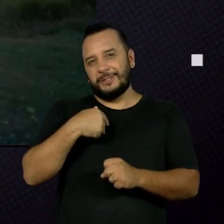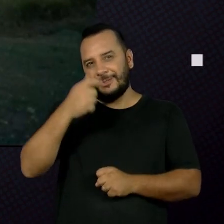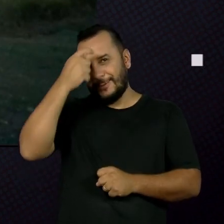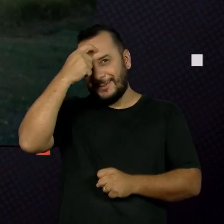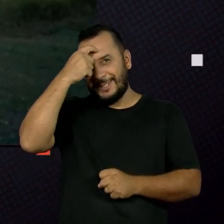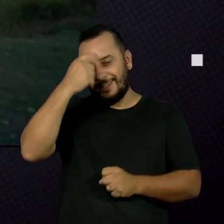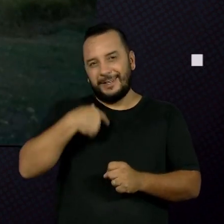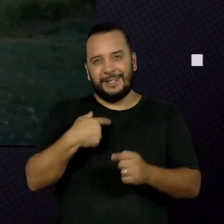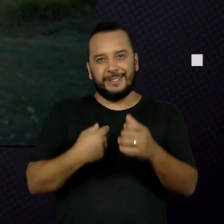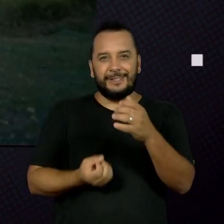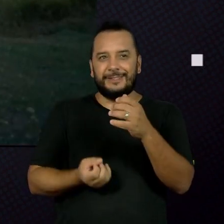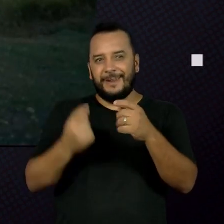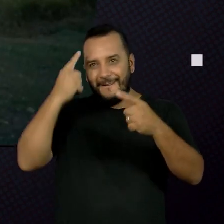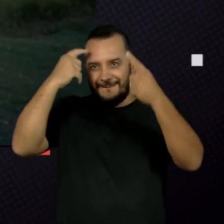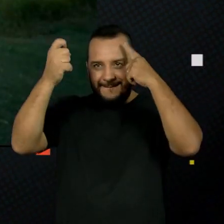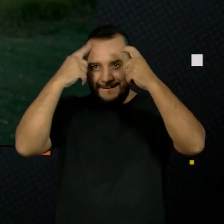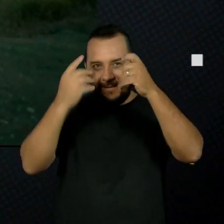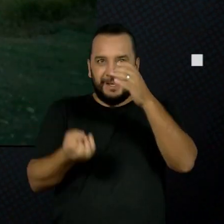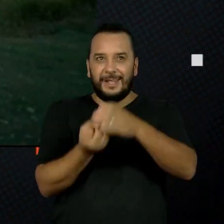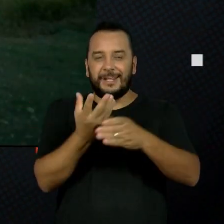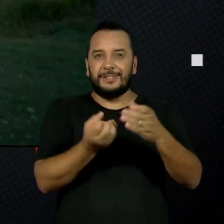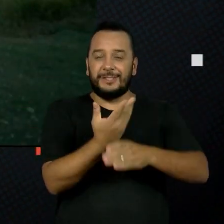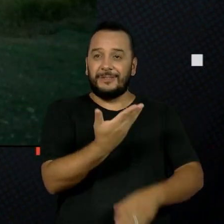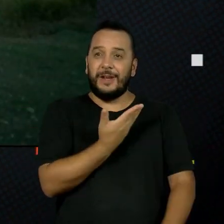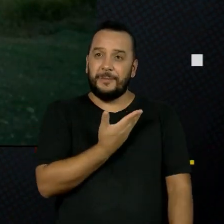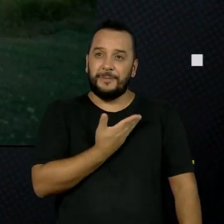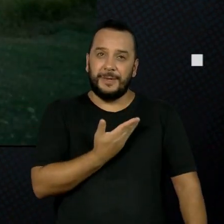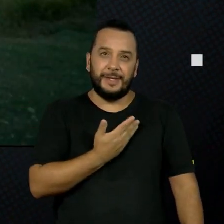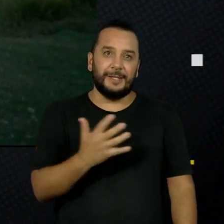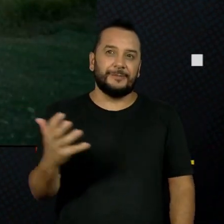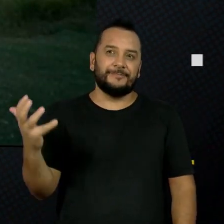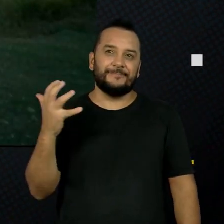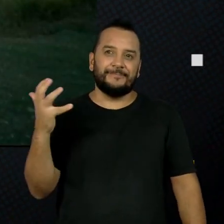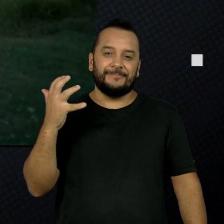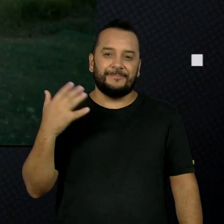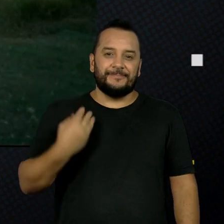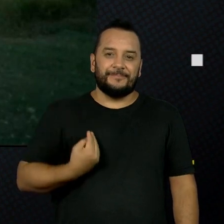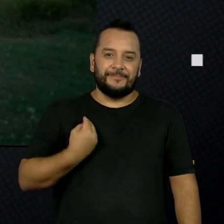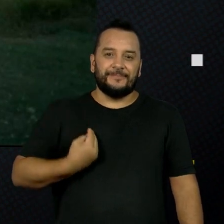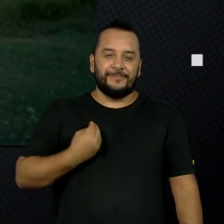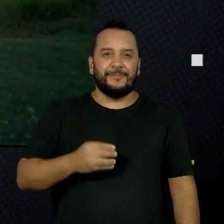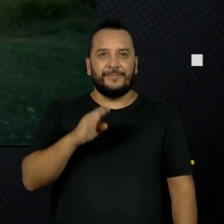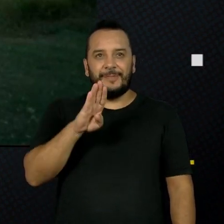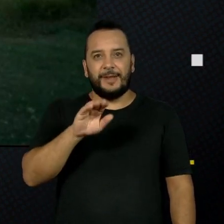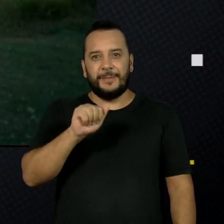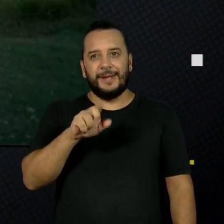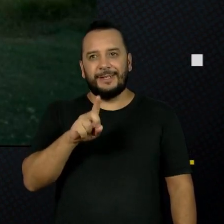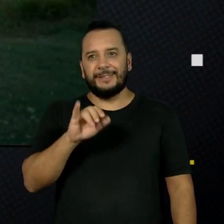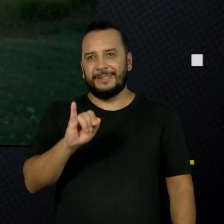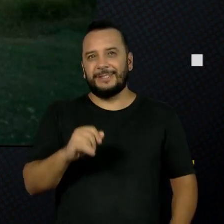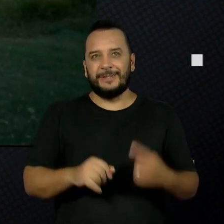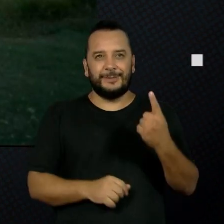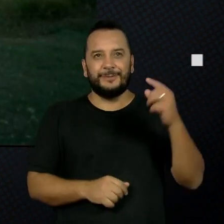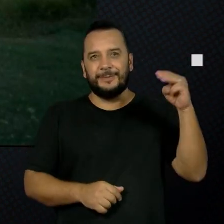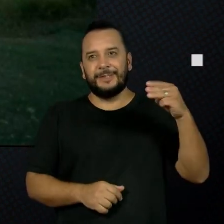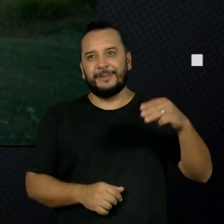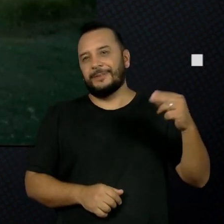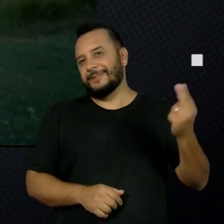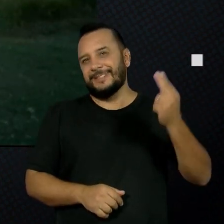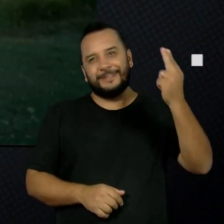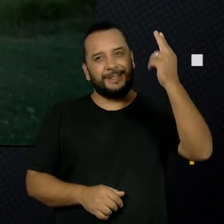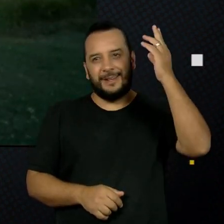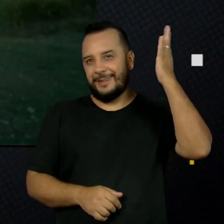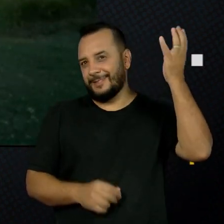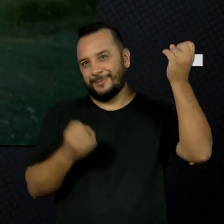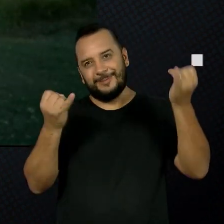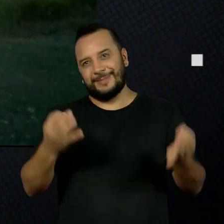criativa, minha amiga, uma inspiração. Badia Assad. Um minuto? Não dá. Meu